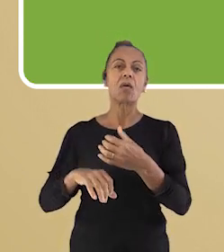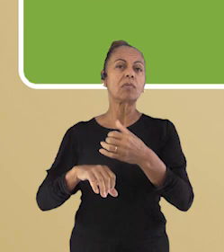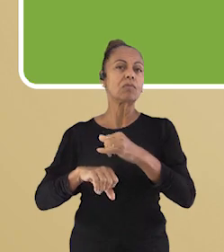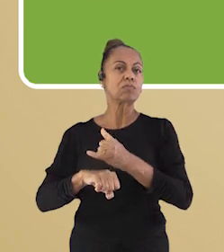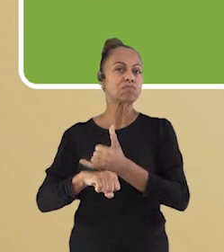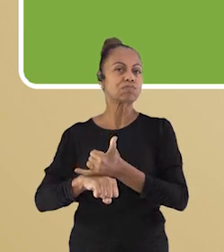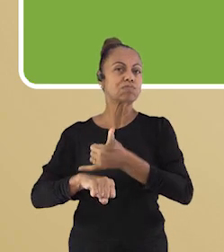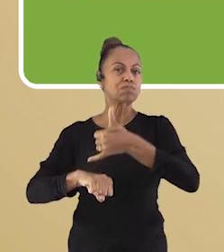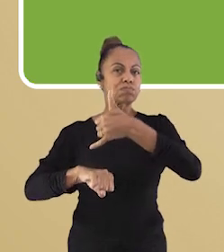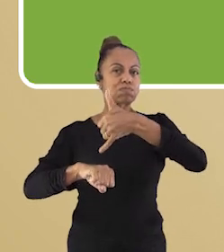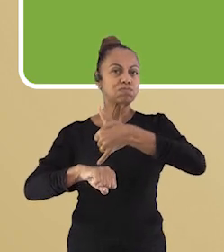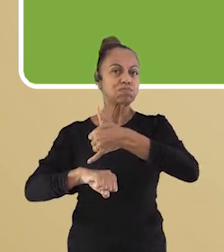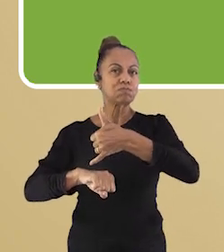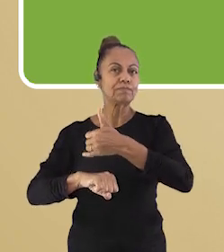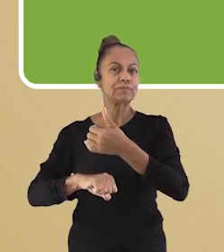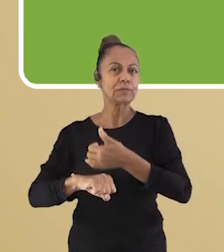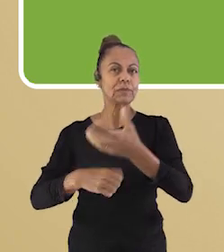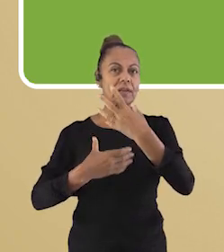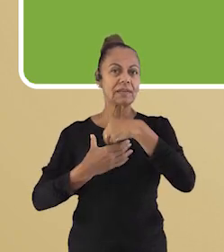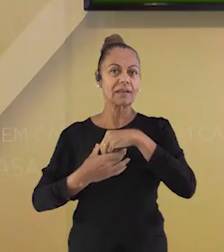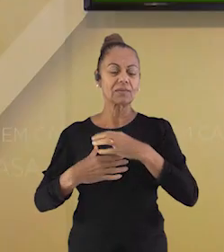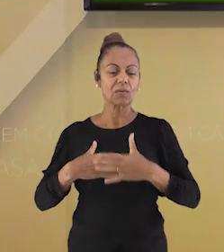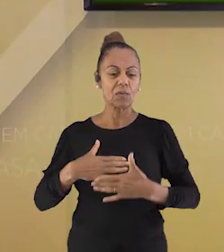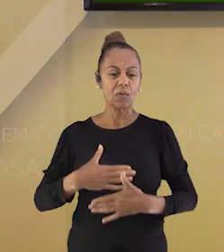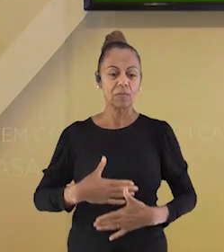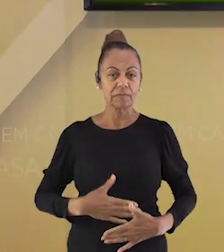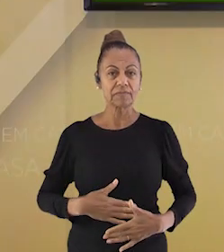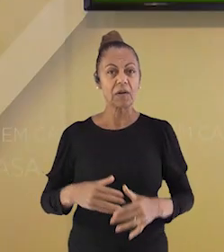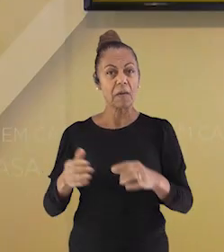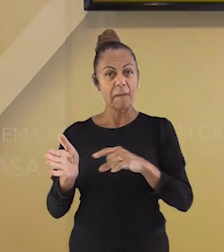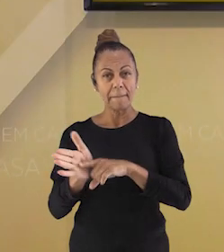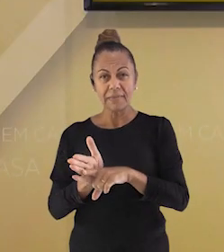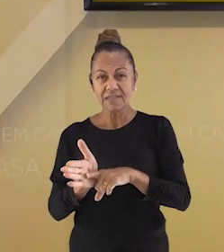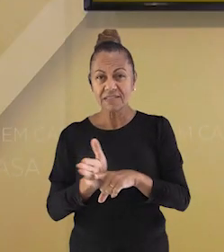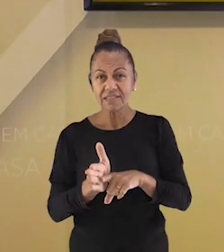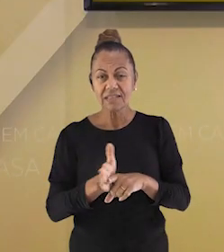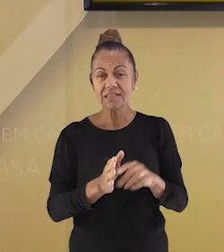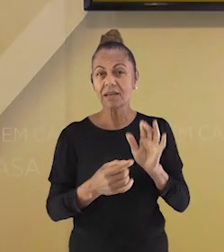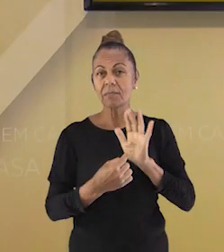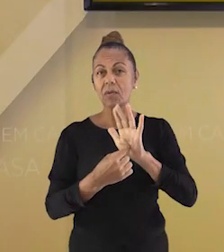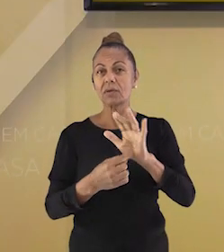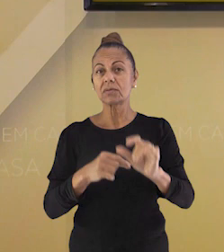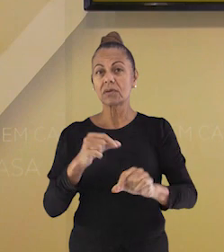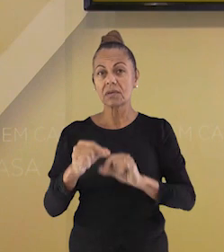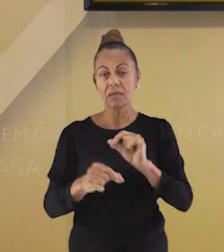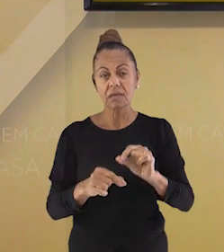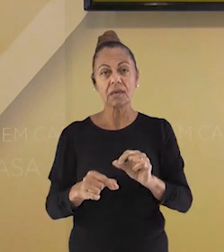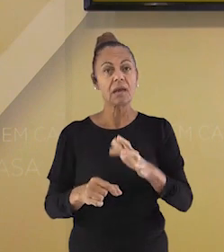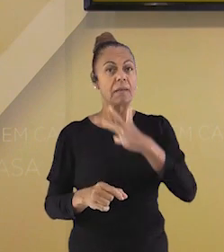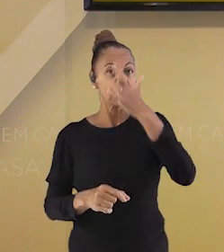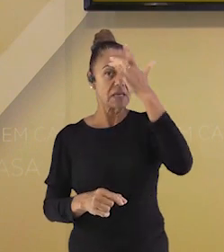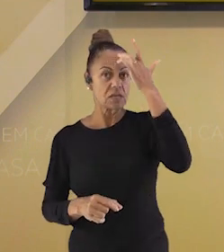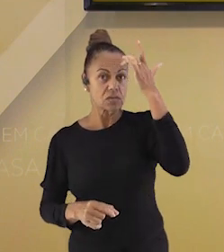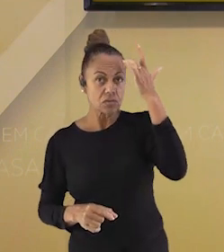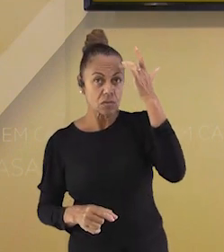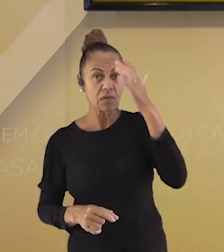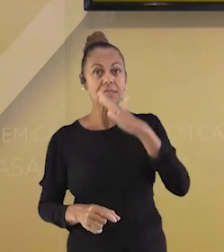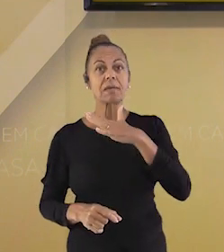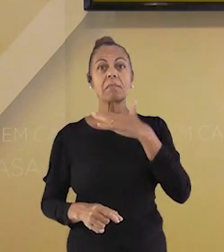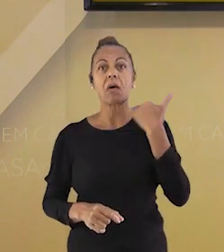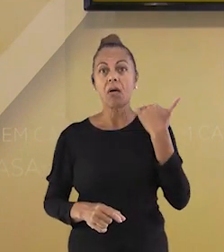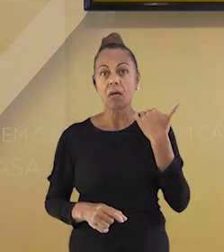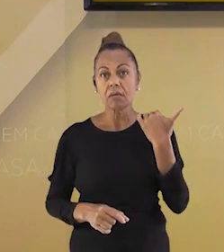é armazenada como excesso de gordura. E as consequências são severas, pois pesquisas indicam que há